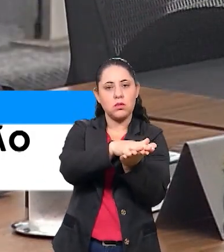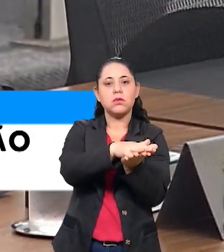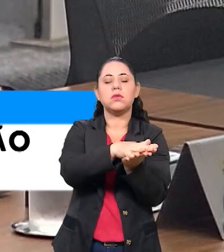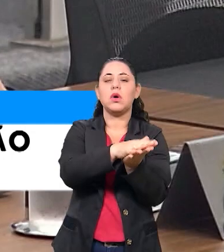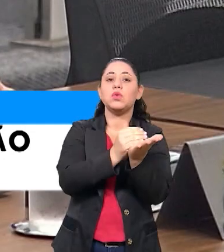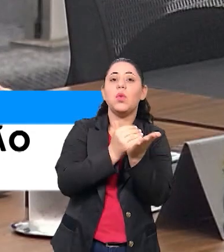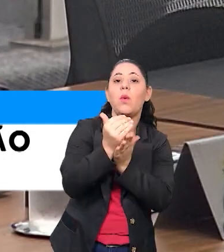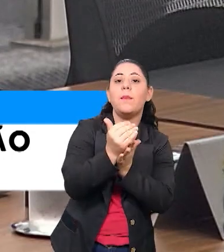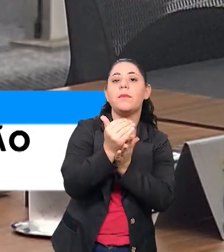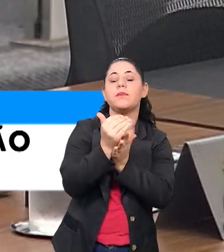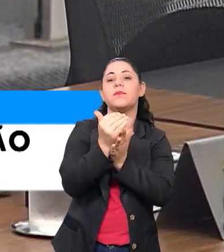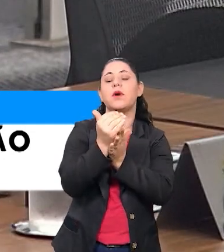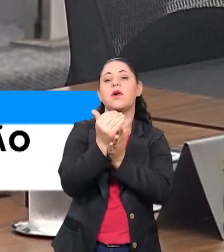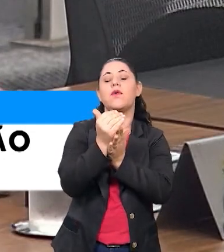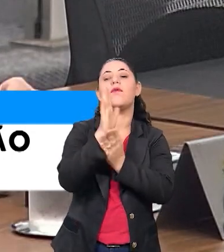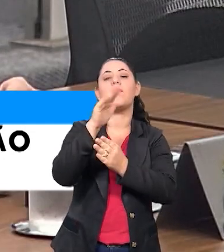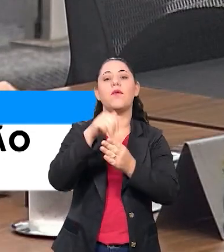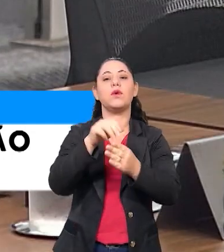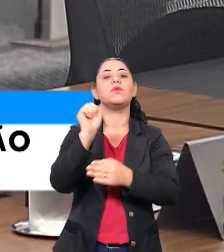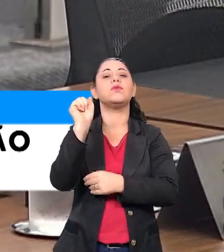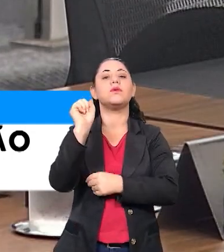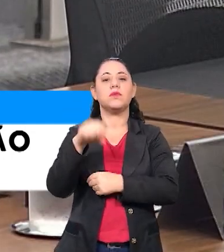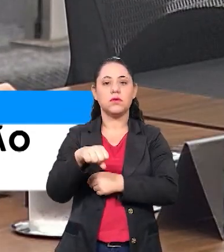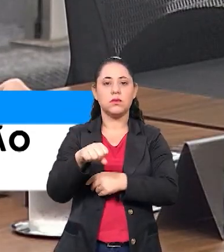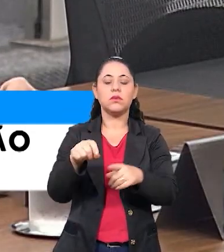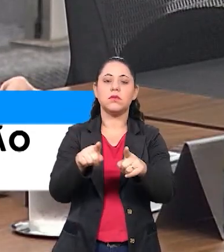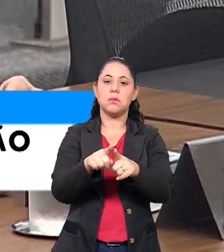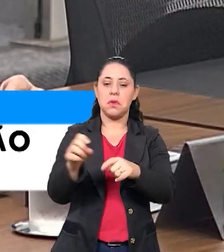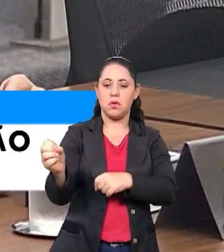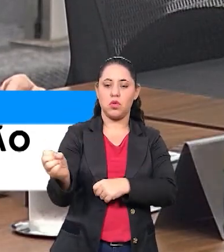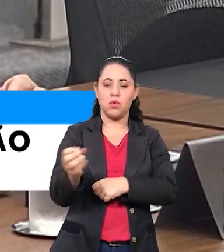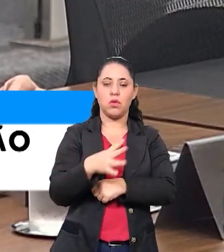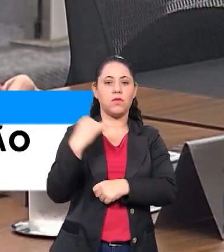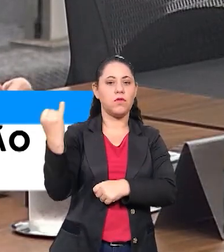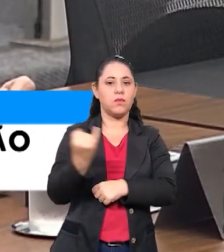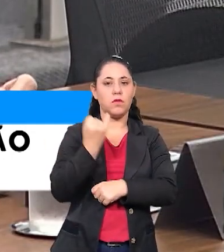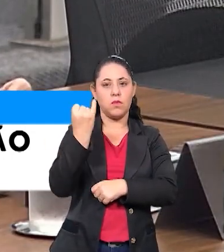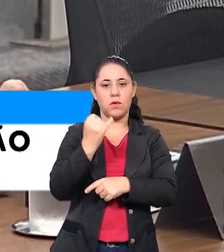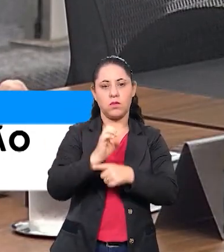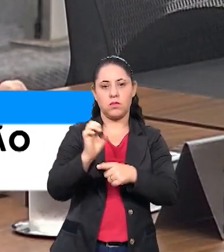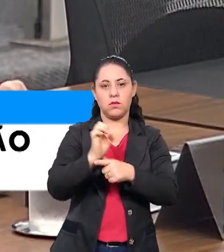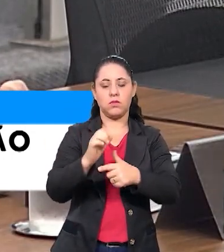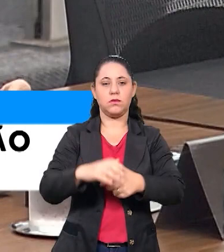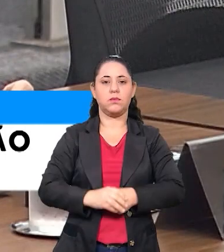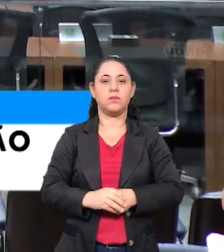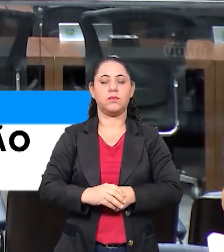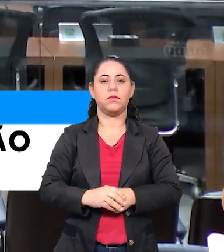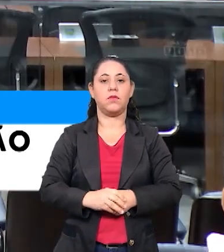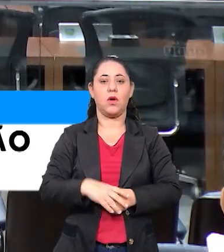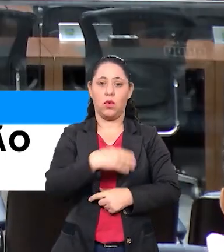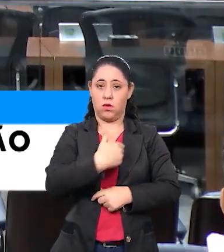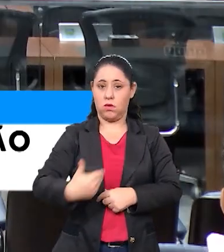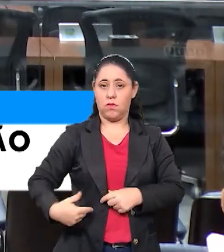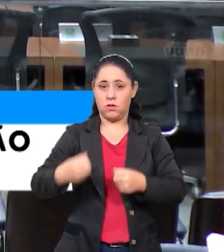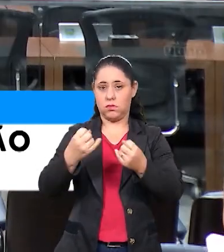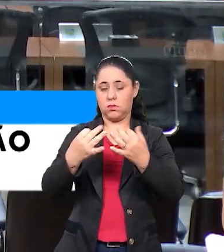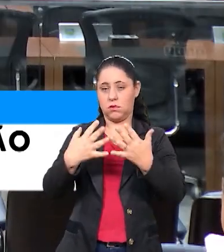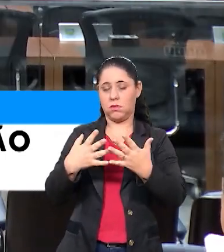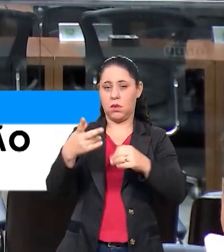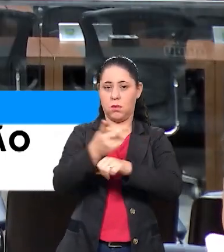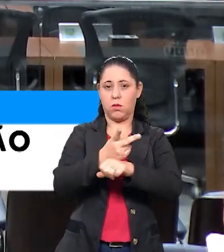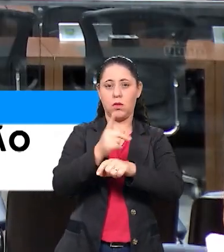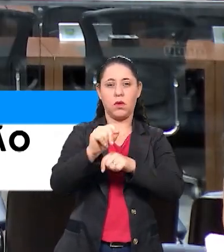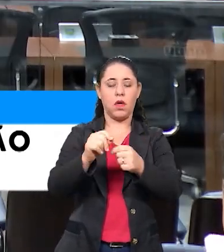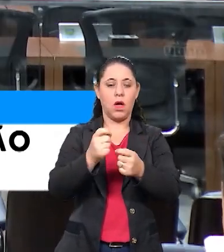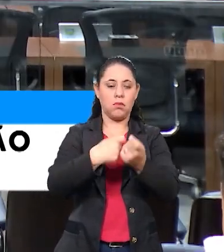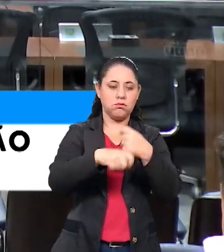multas e penalidades iniciais. Então, eu voto sim, e uma inovação importante para o Mato Grosso do Sul. De acordo com o governo, o